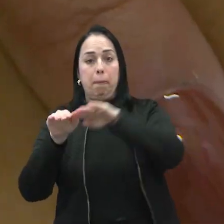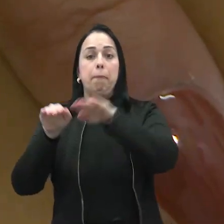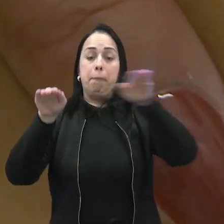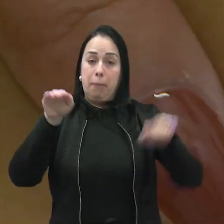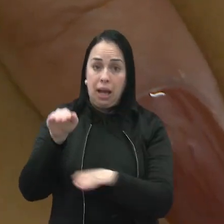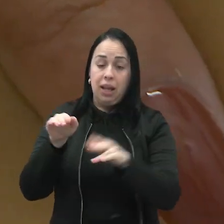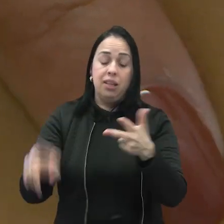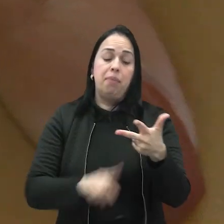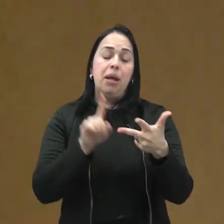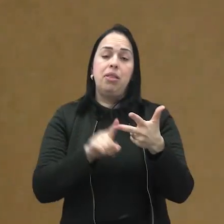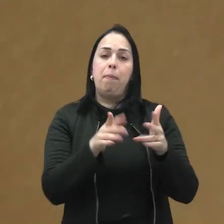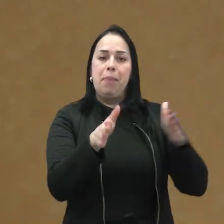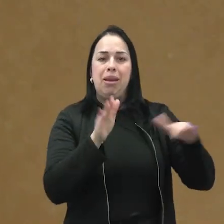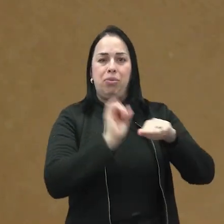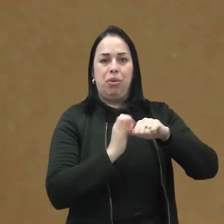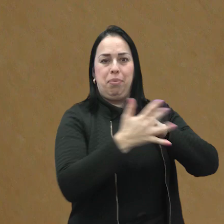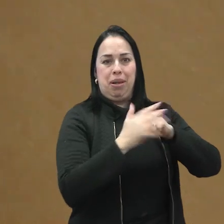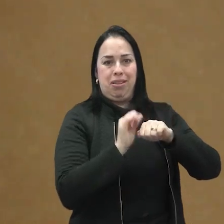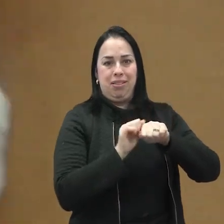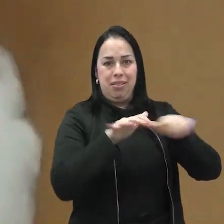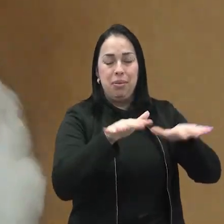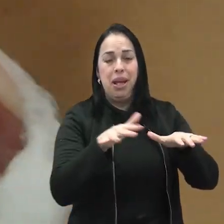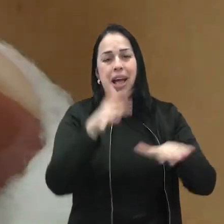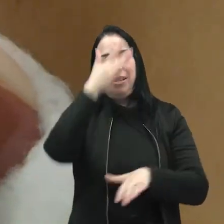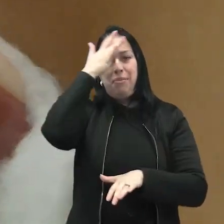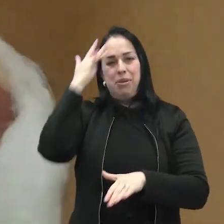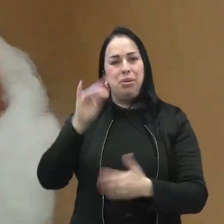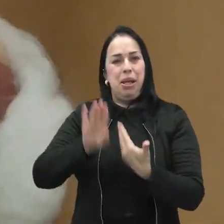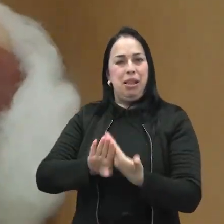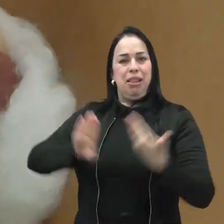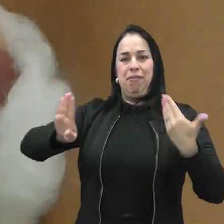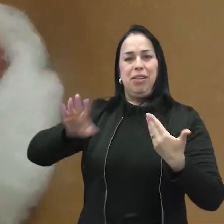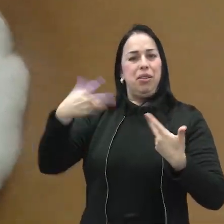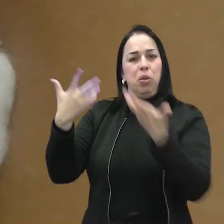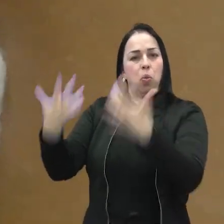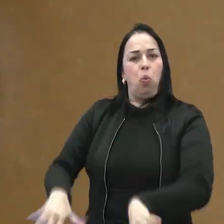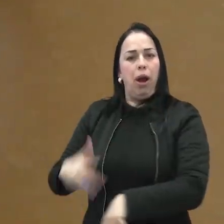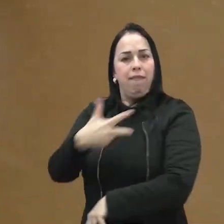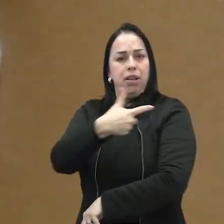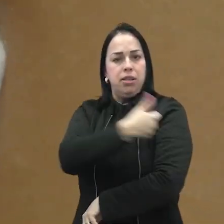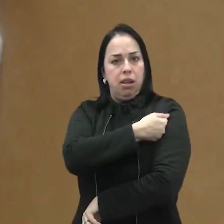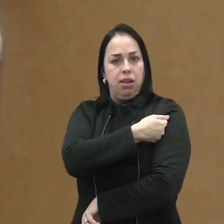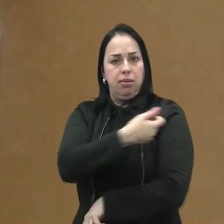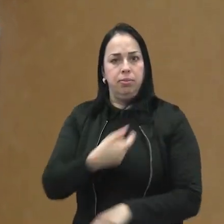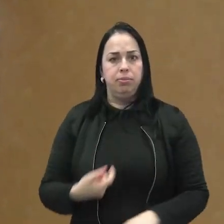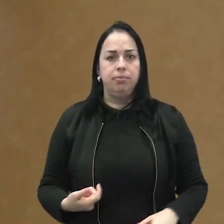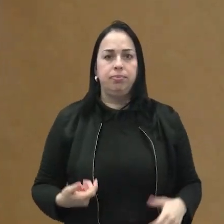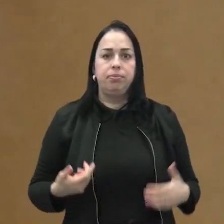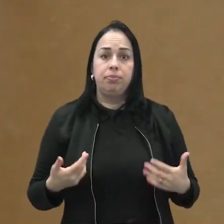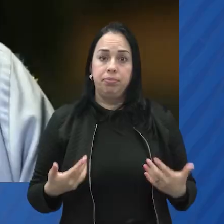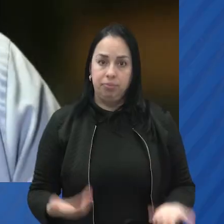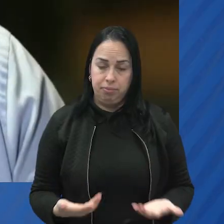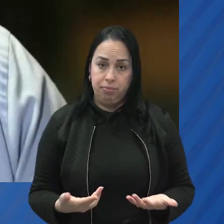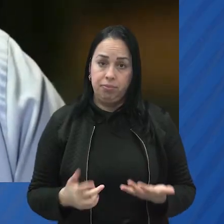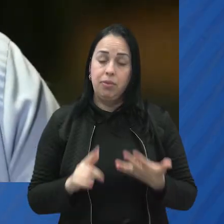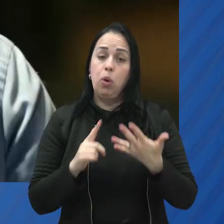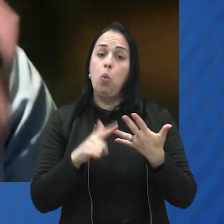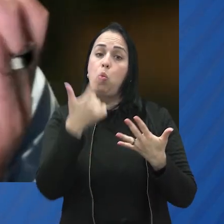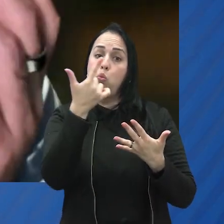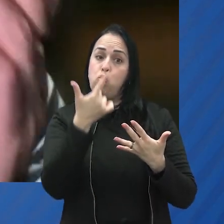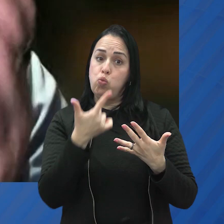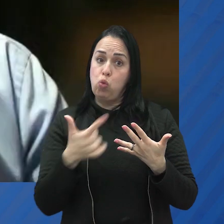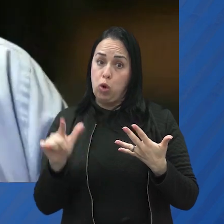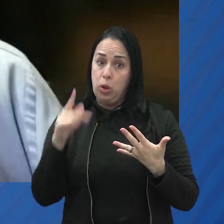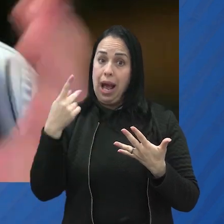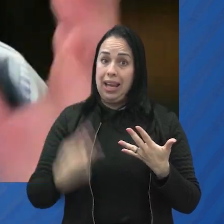e o impacto da pandemia, que afastou milhões de crianças dos postos de saúde. Um